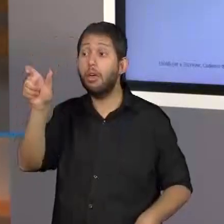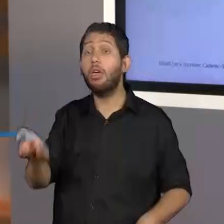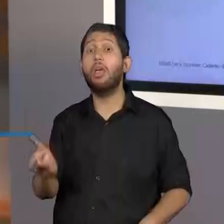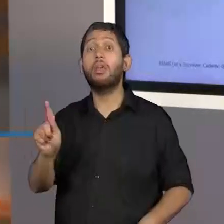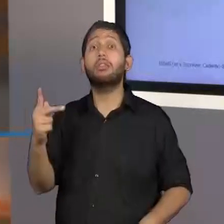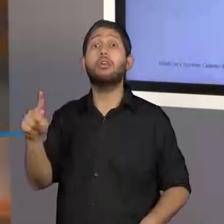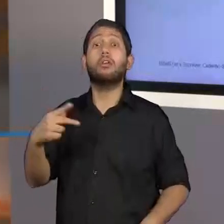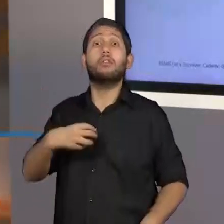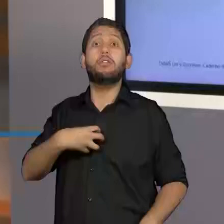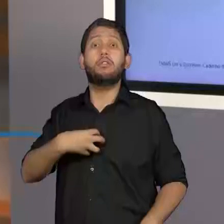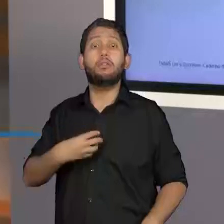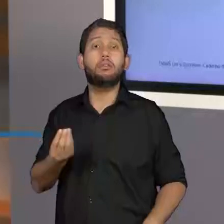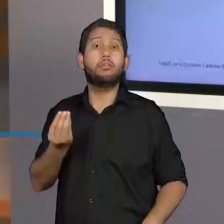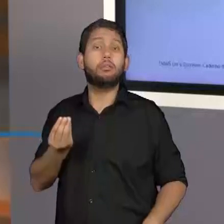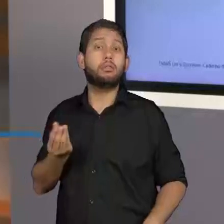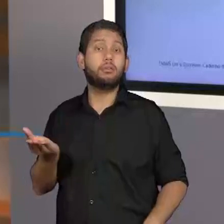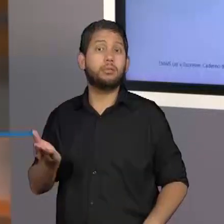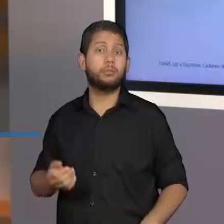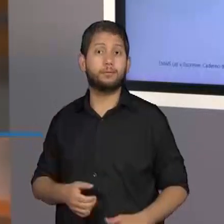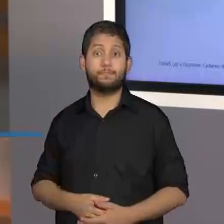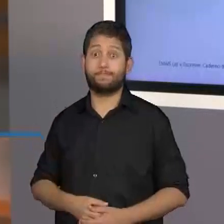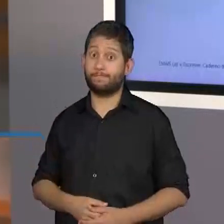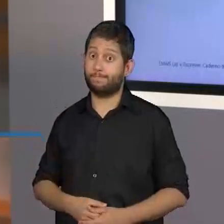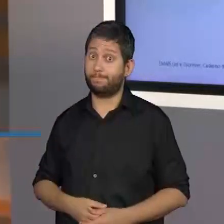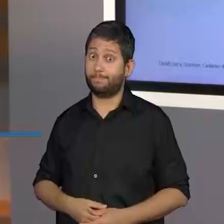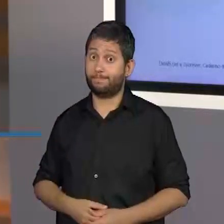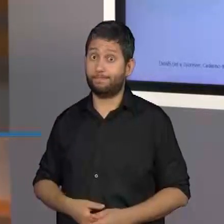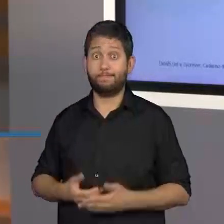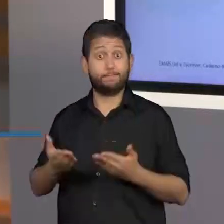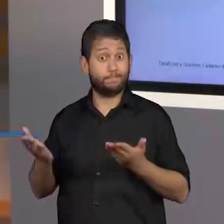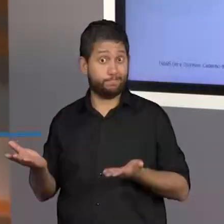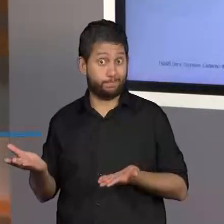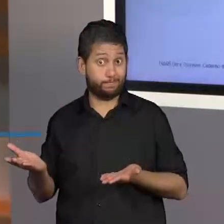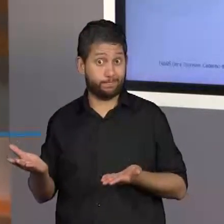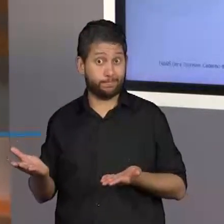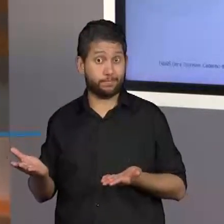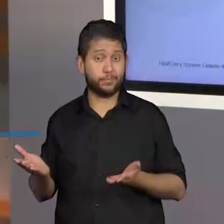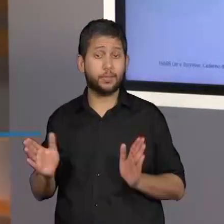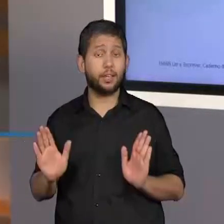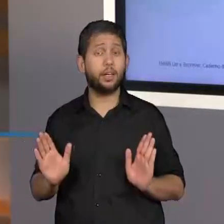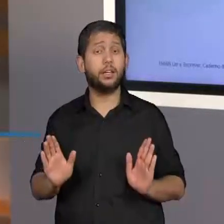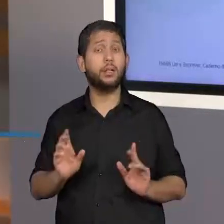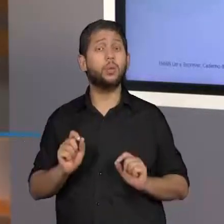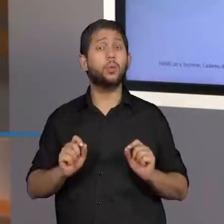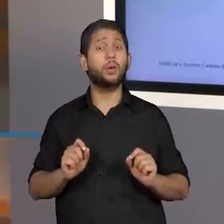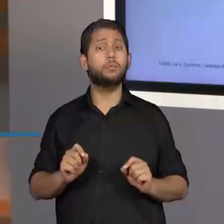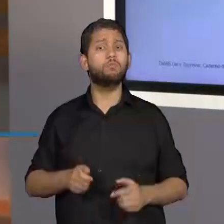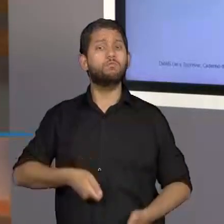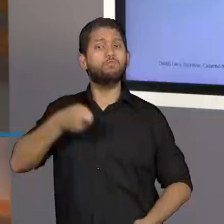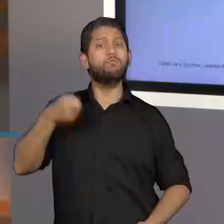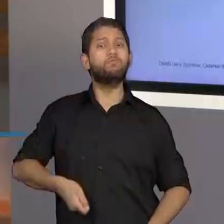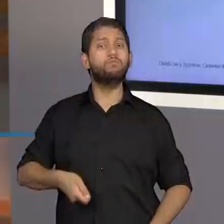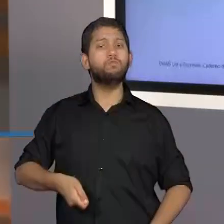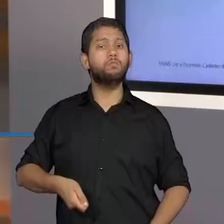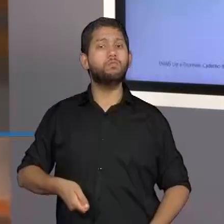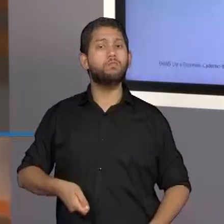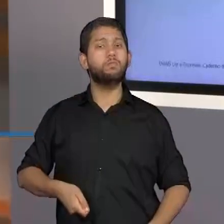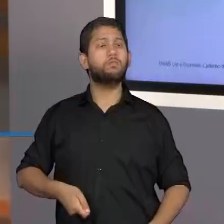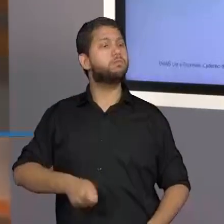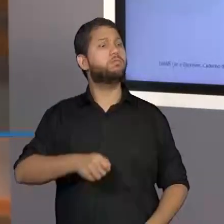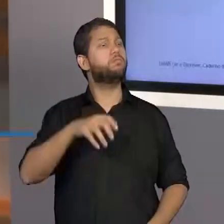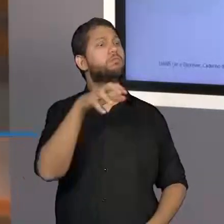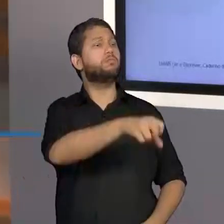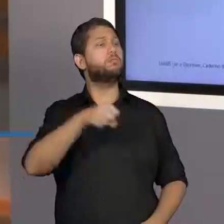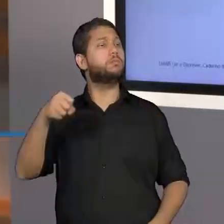rei? O rei é uma pessoa, assim, um pouco tanto severa, né? Ele